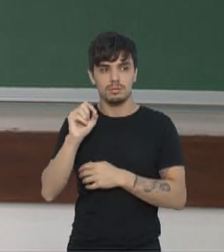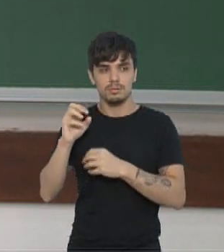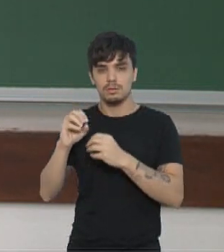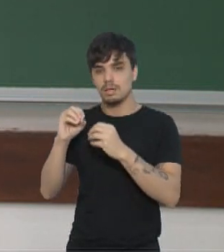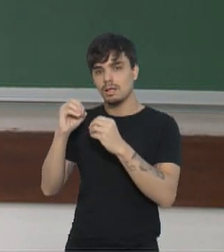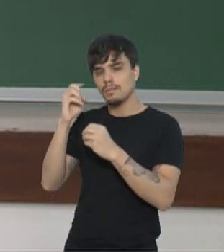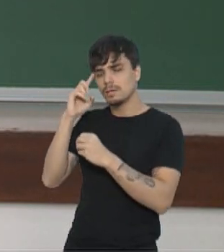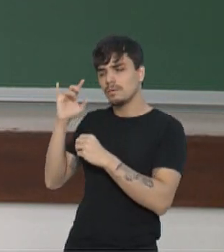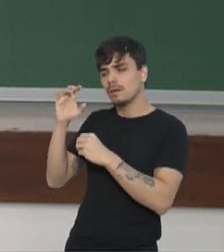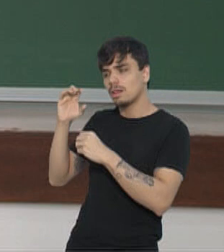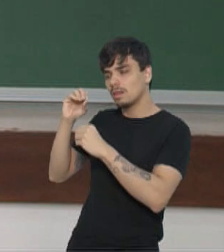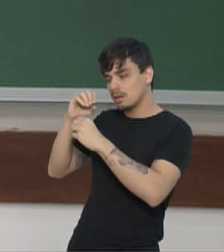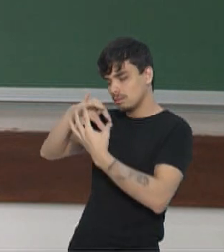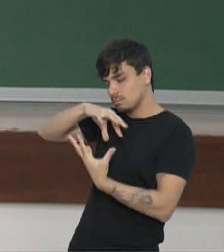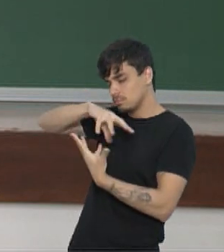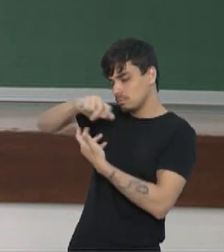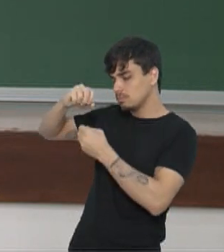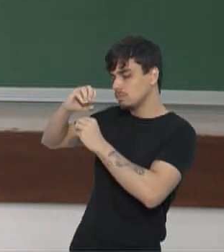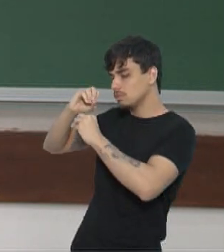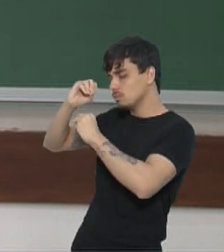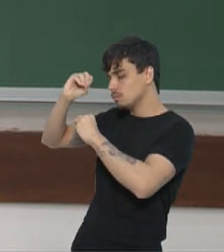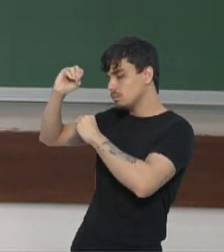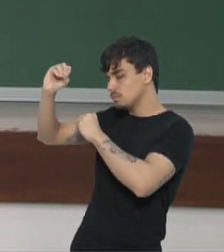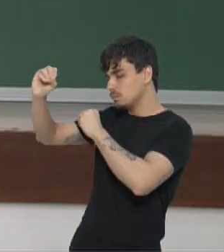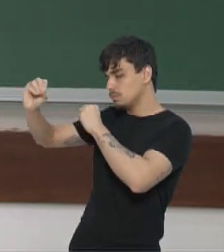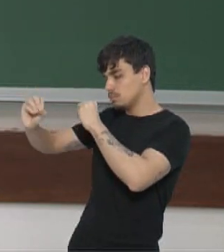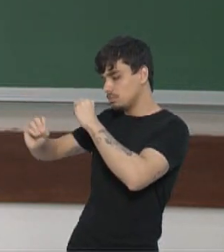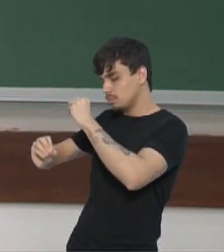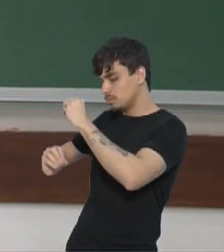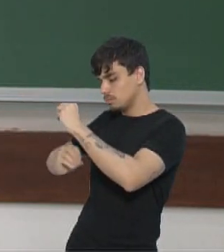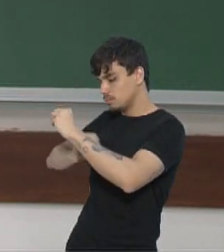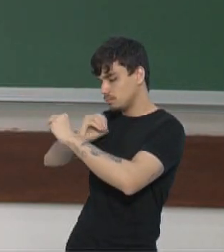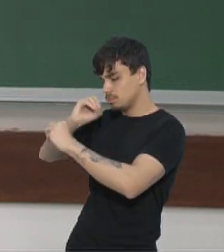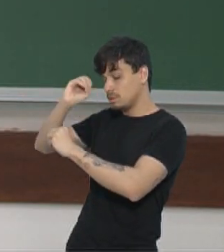ó, redondinho, ó, bem certinho.